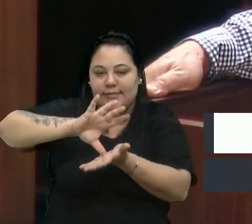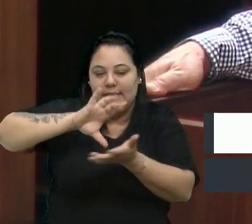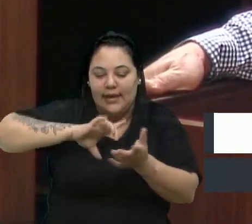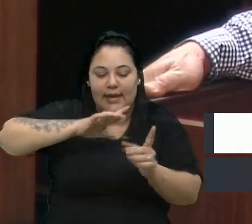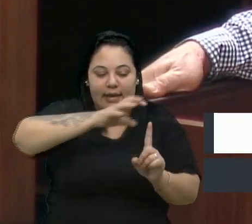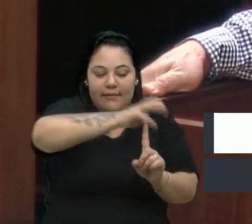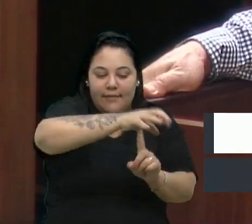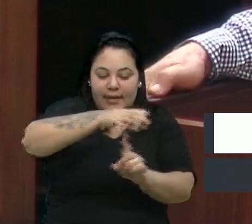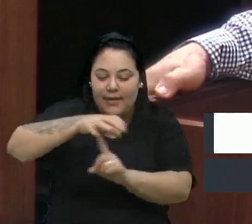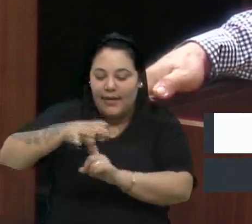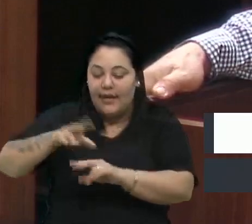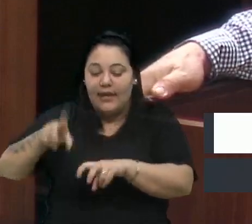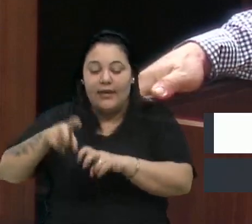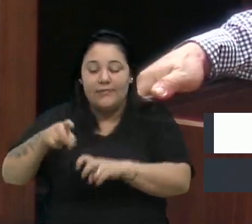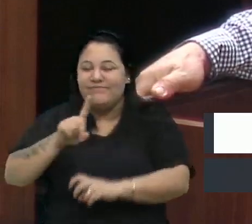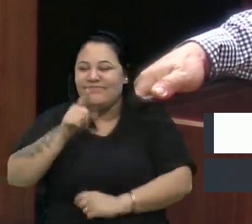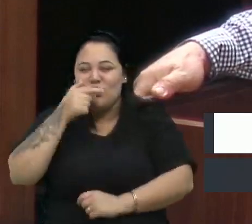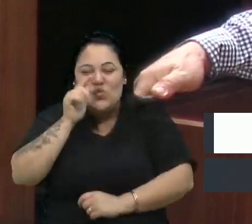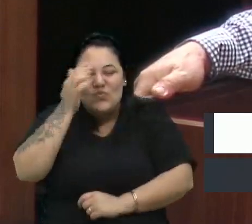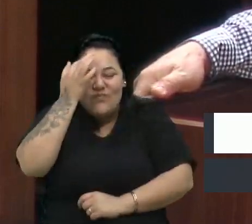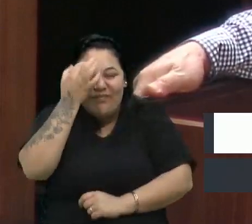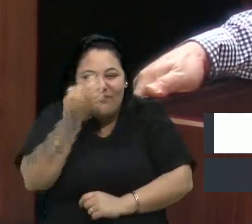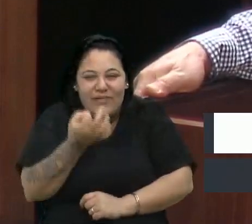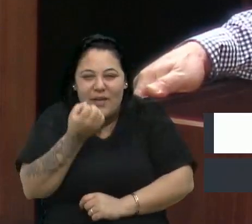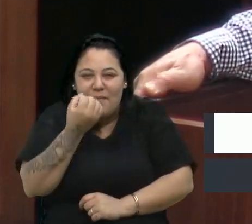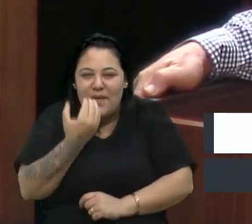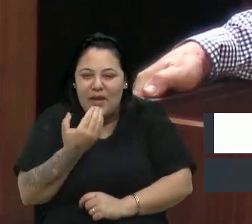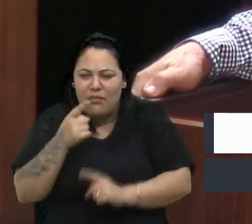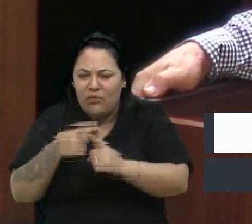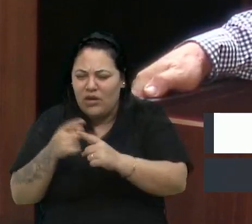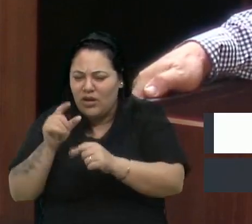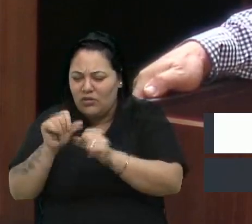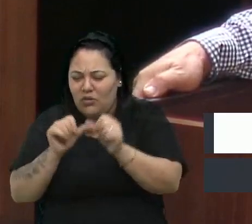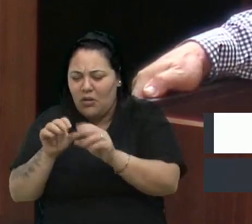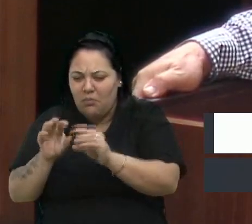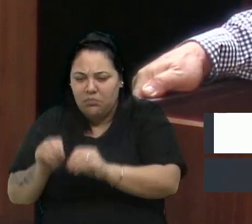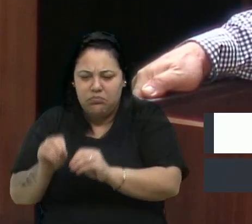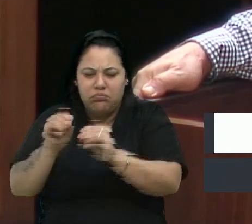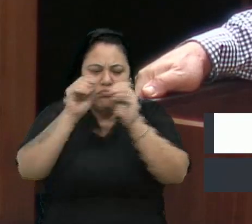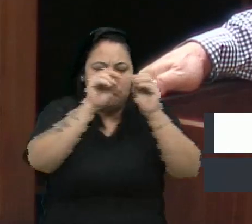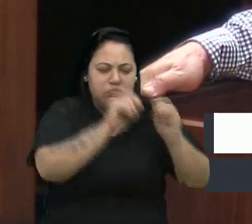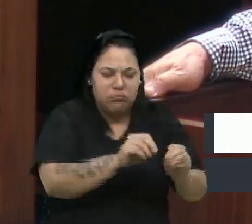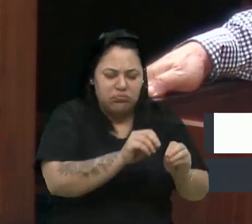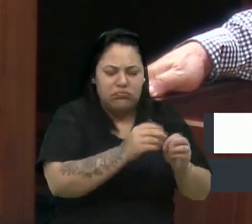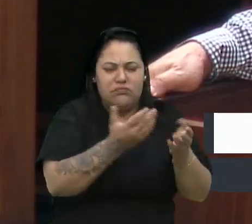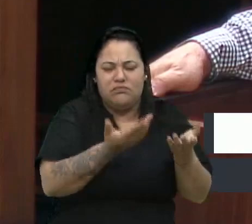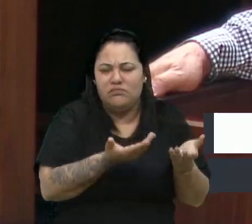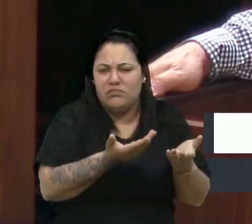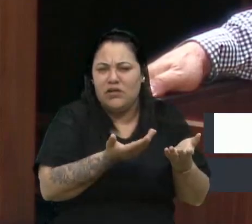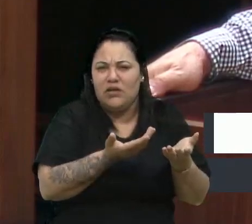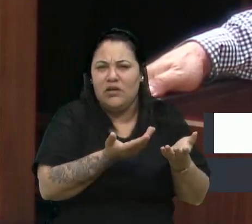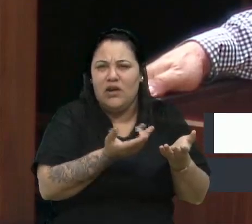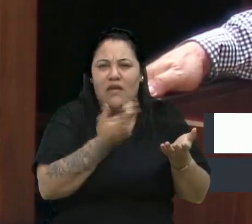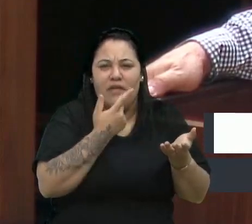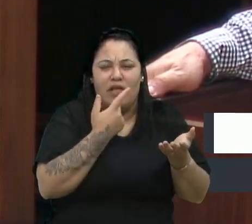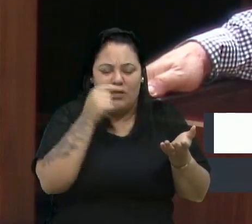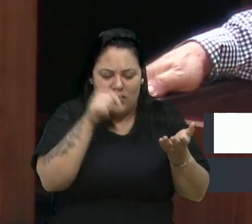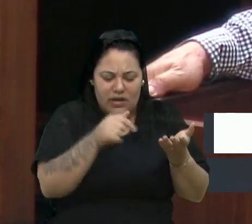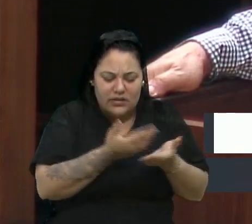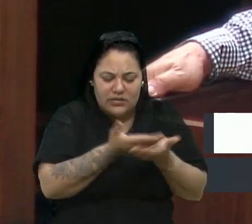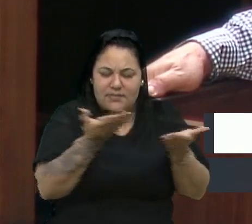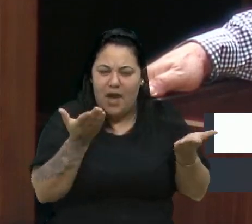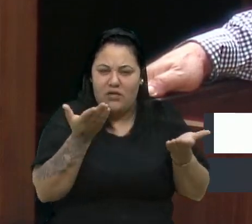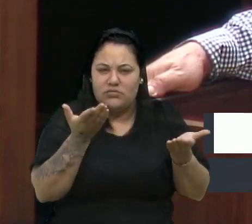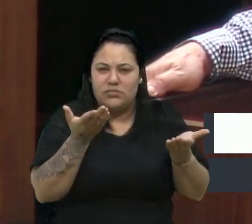não entendiam muito bem o porquê de passarem para o lado de cá, então foi colocado que este espaço ali